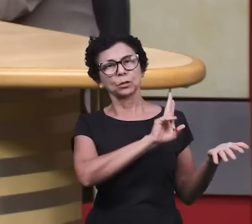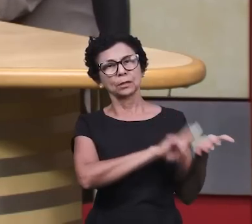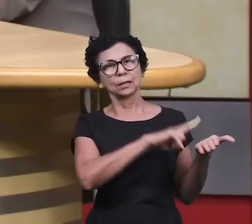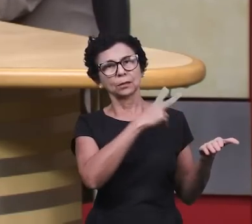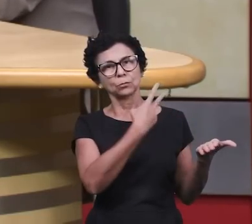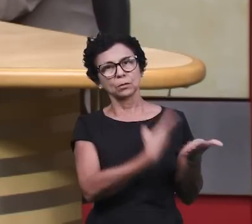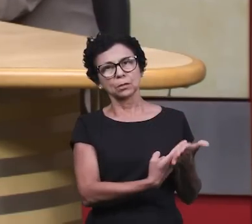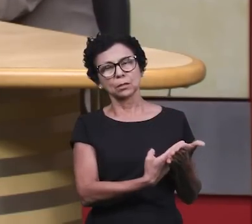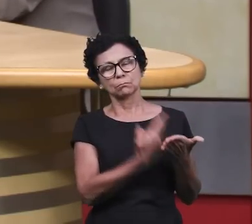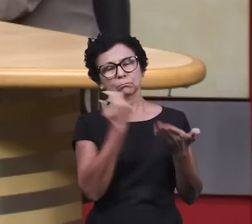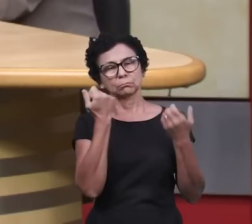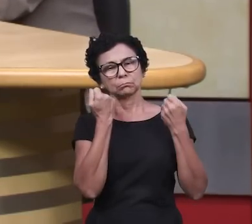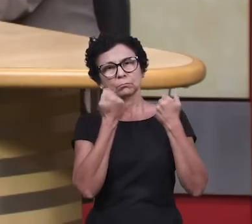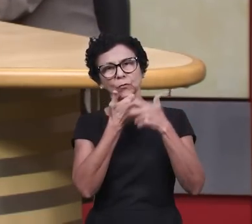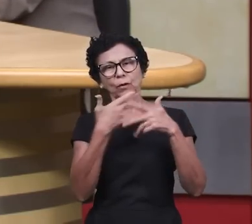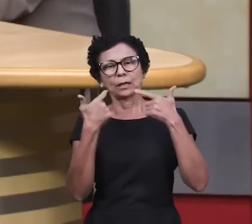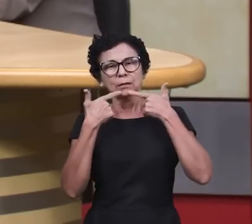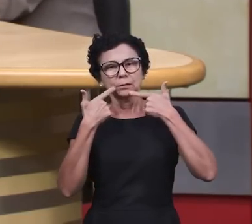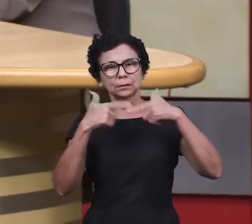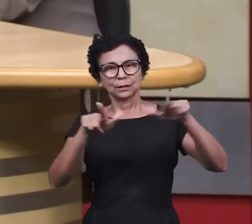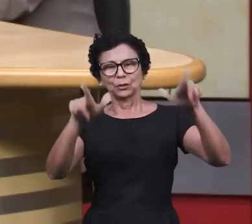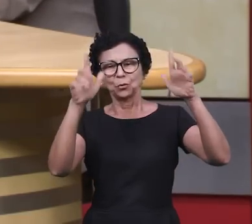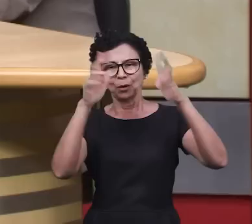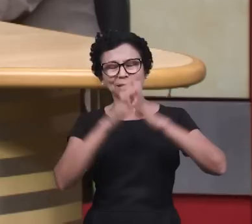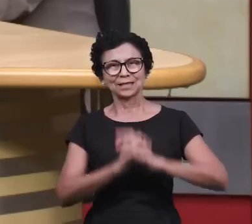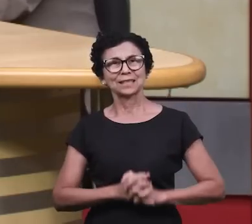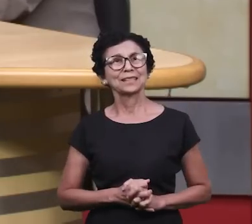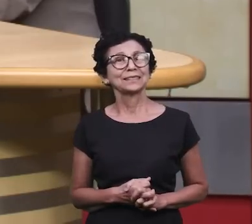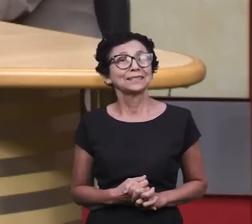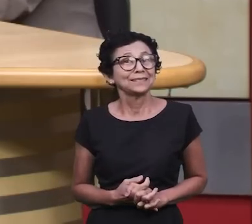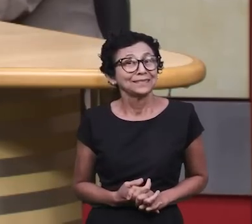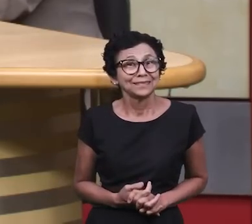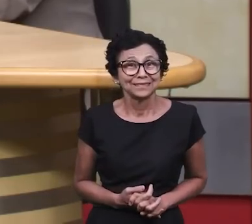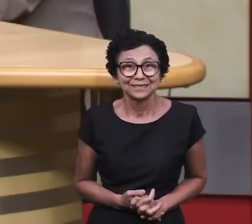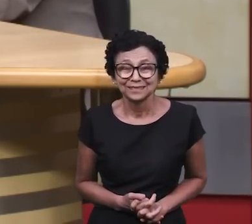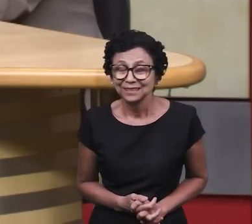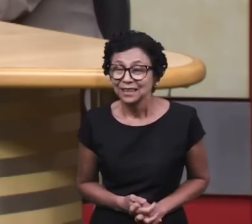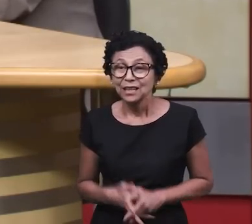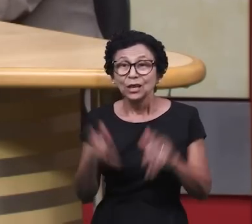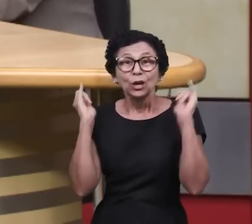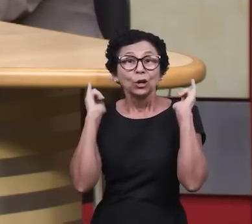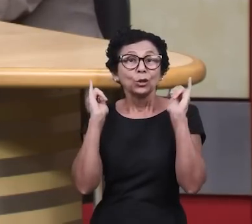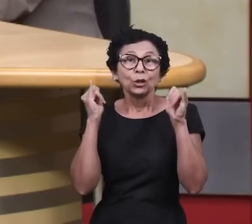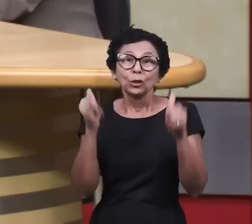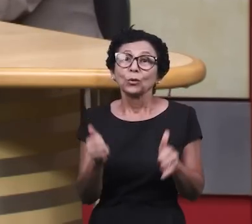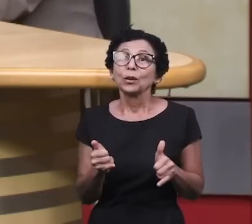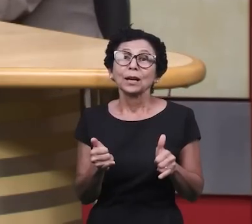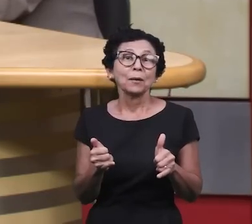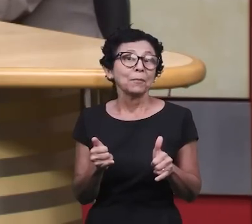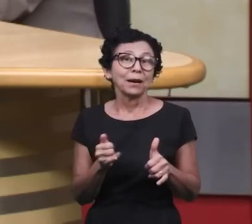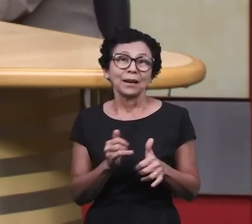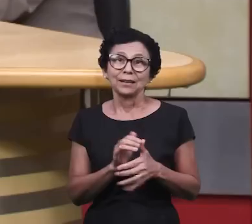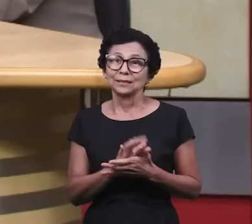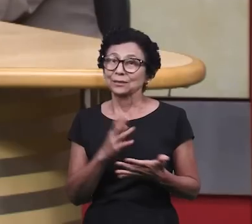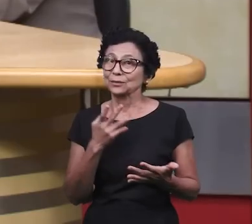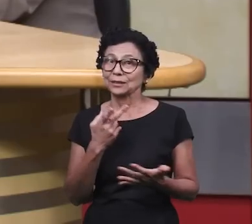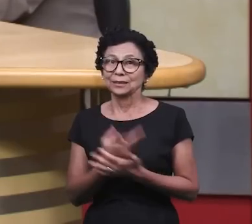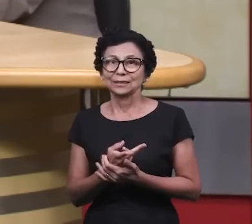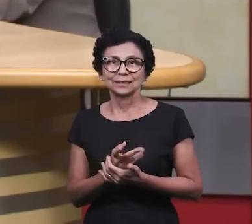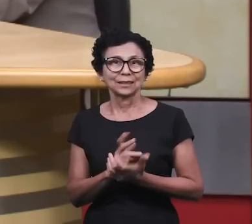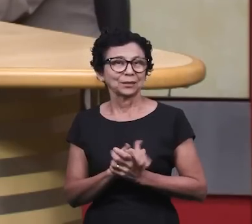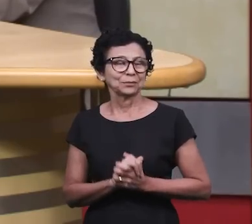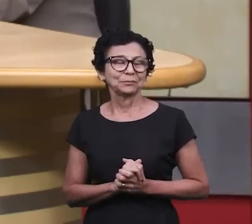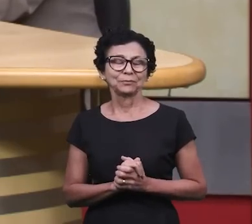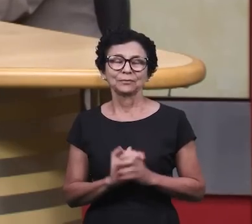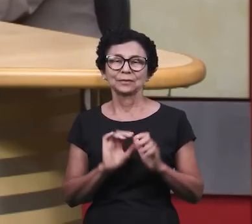tanta gente naquele dia que nós nunca mais tivemos na África um seminário com tanta gente como esse no Burundi, 2009